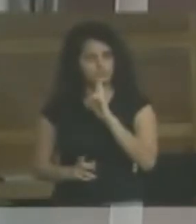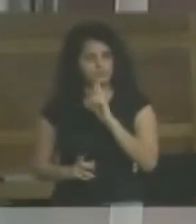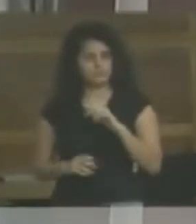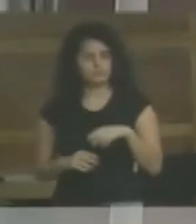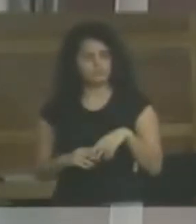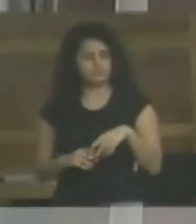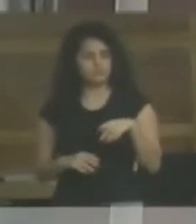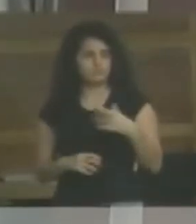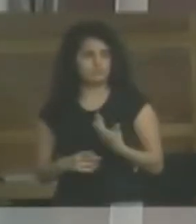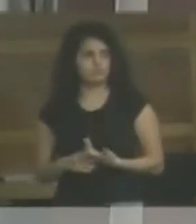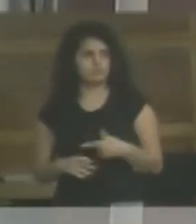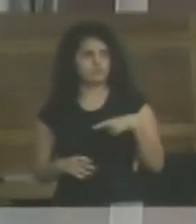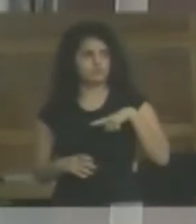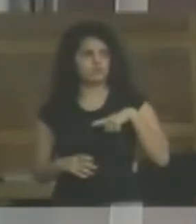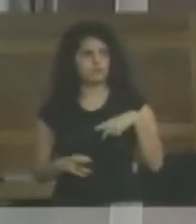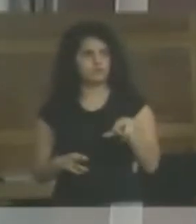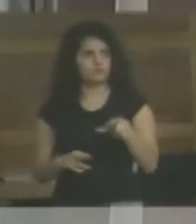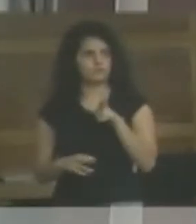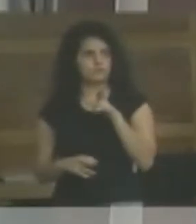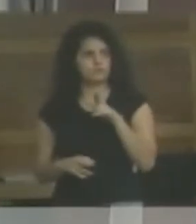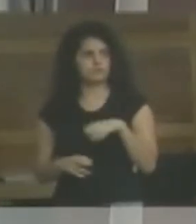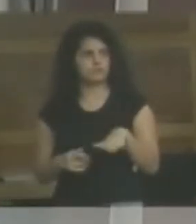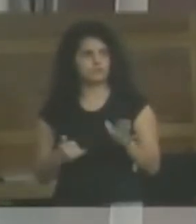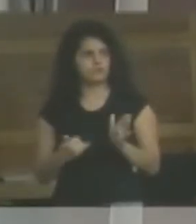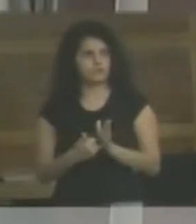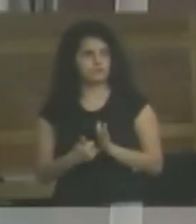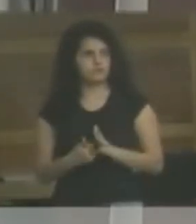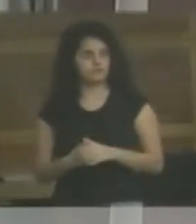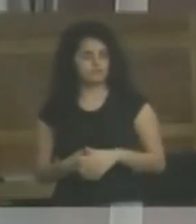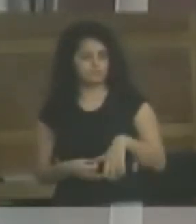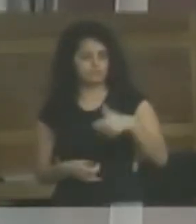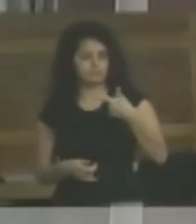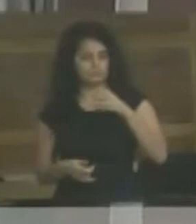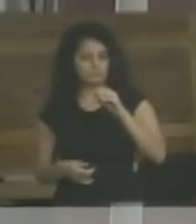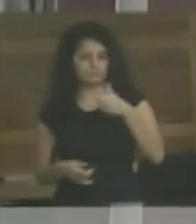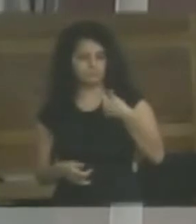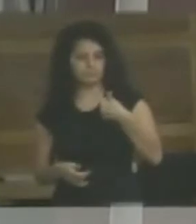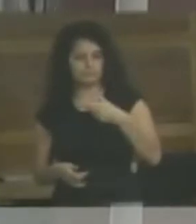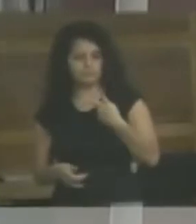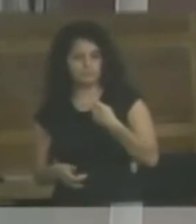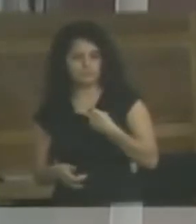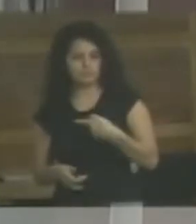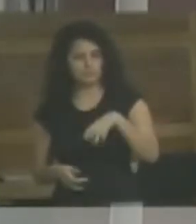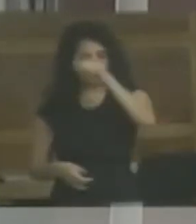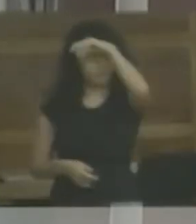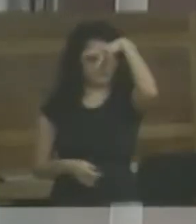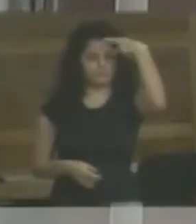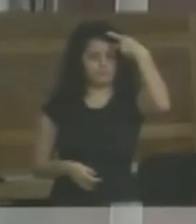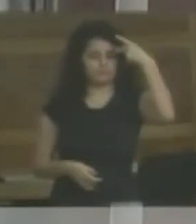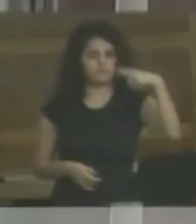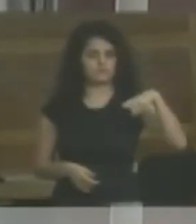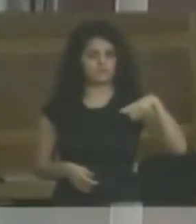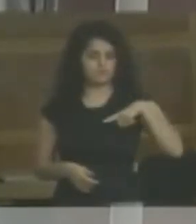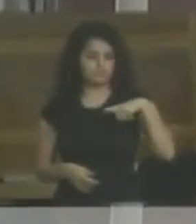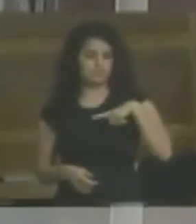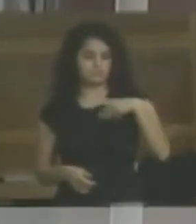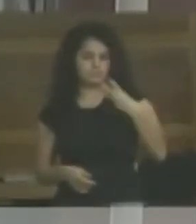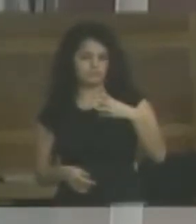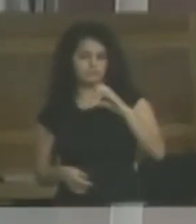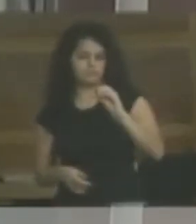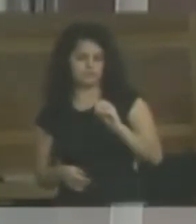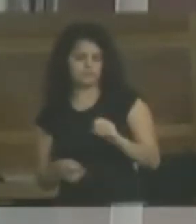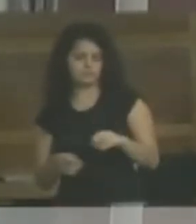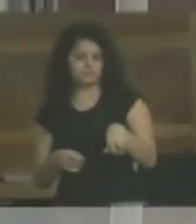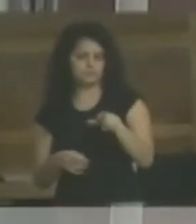de 2017, o prefeito tem 30 dias para responder, tá, gente? E ele anda falando que a gente anda dando trabalho com isso. Essa é a função do vereador. A gente